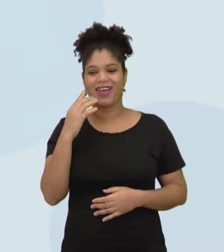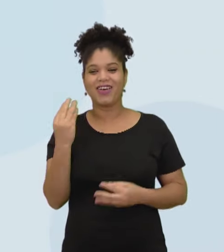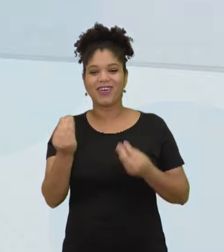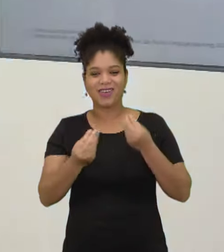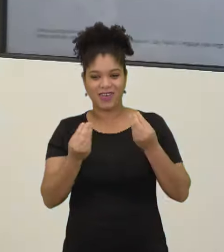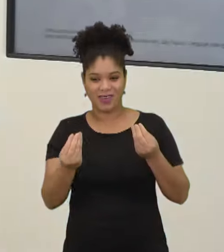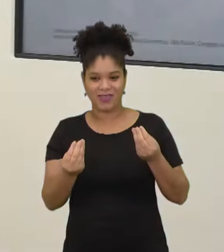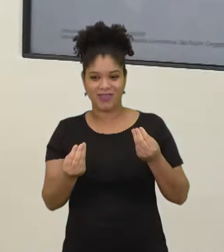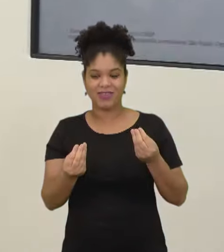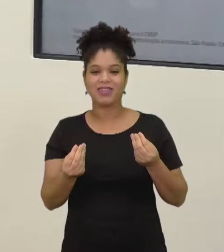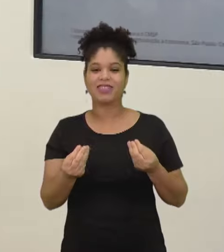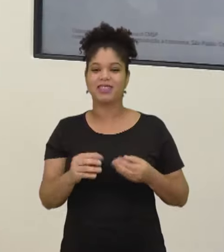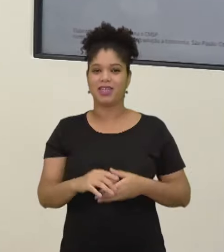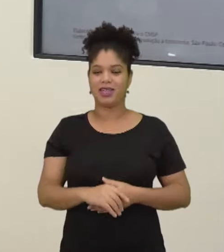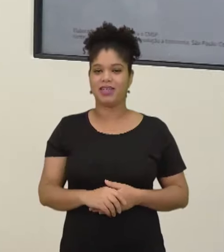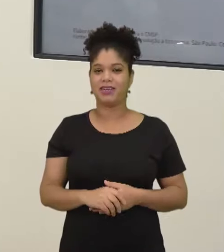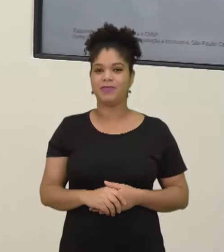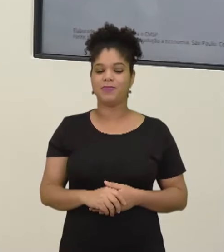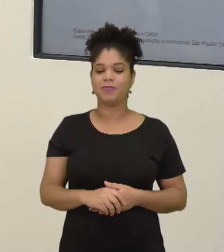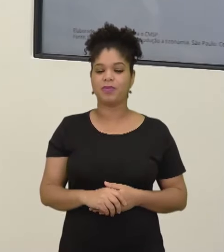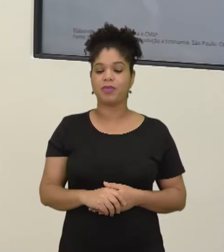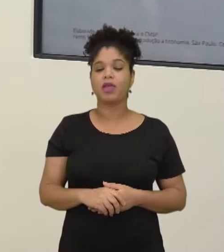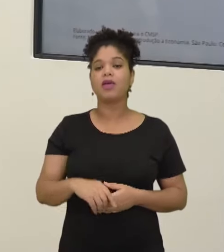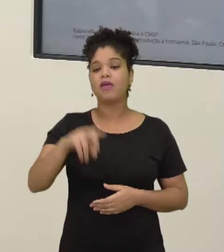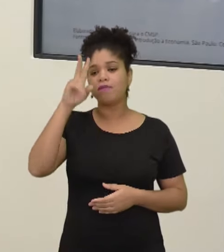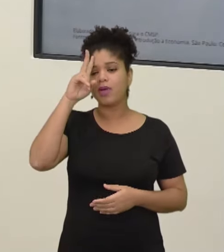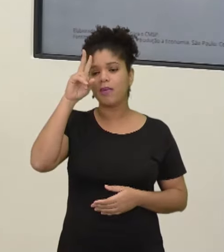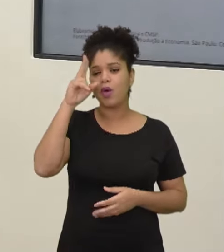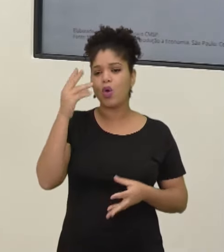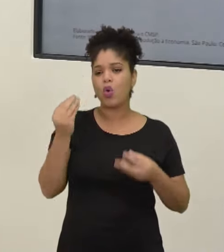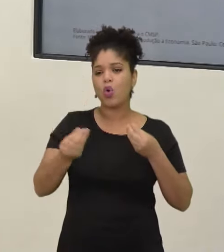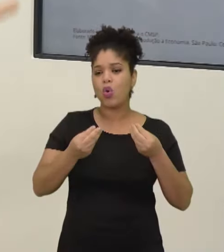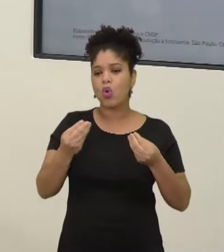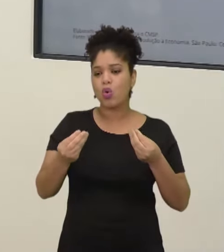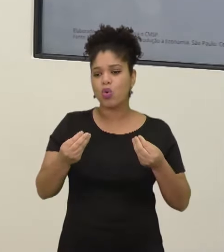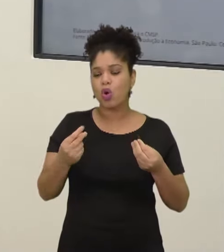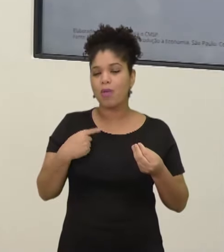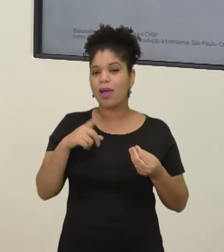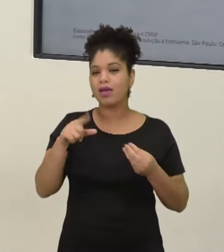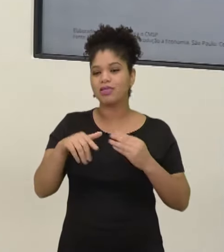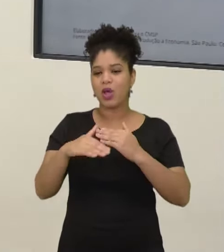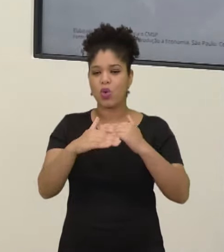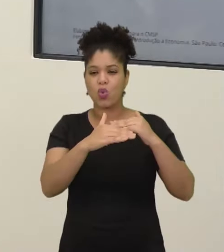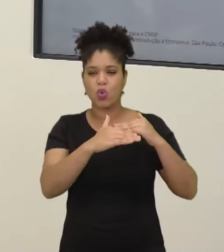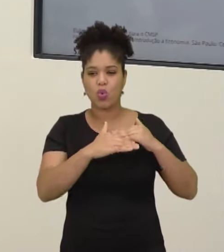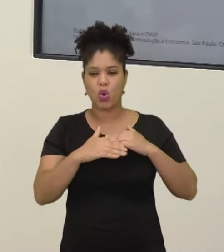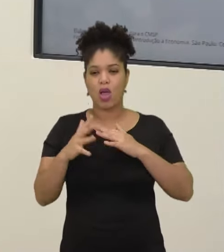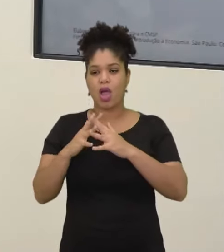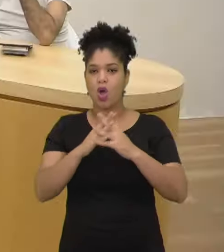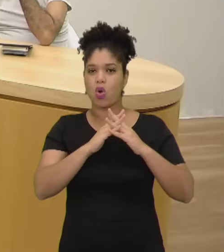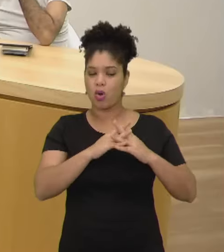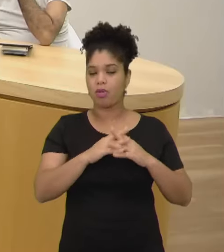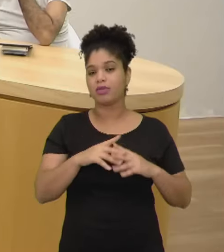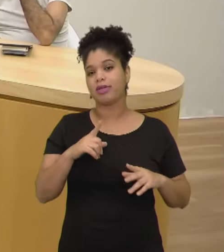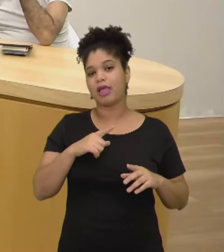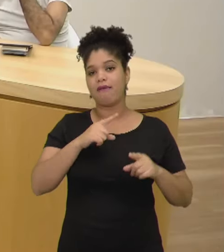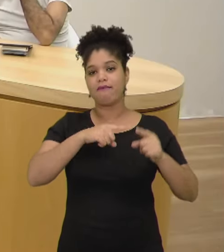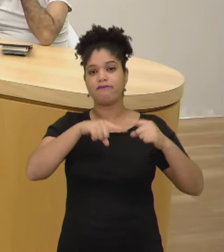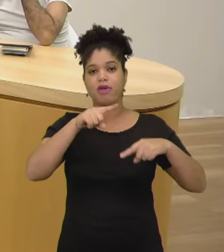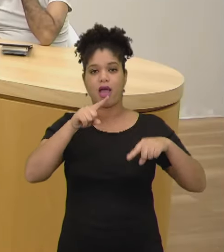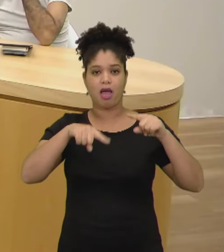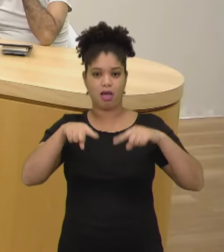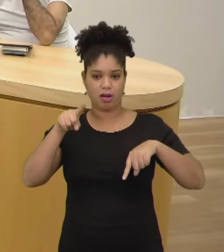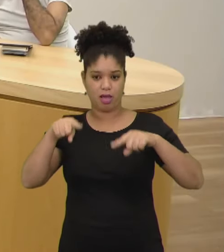você pegar um modelo econômico e tentar aplicar num padrão muito mais complexo, e aí as variáveis que o